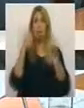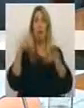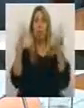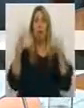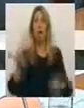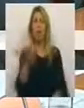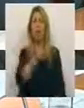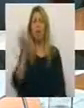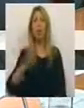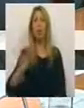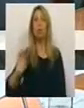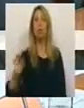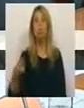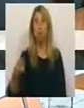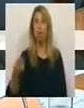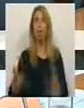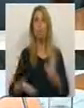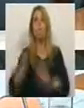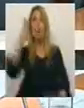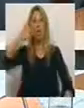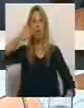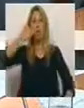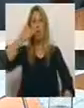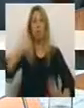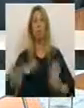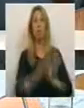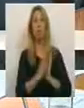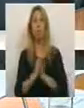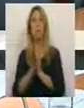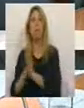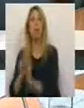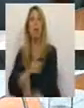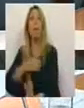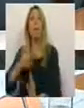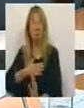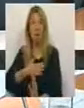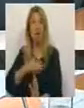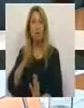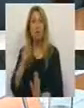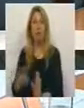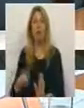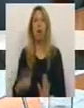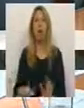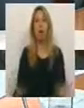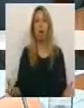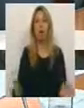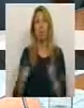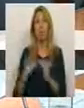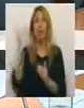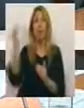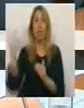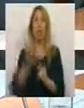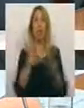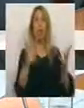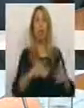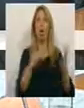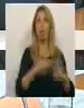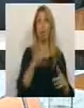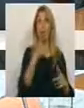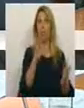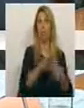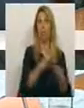de euros em prejuízos acumulados nestas empresas, acima daquilo que é orçamentado. Não satisfeito